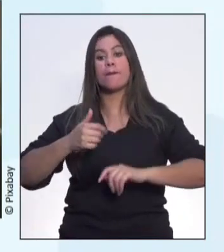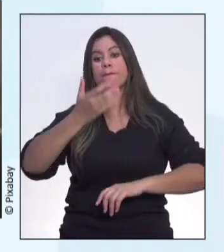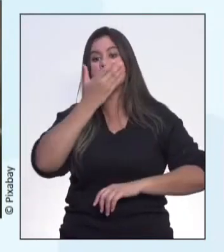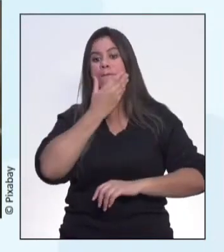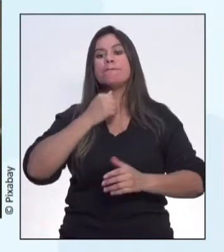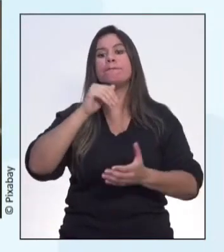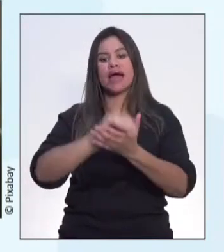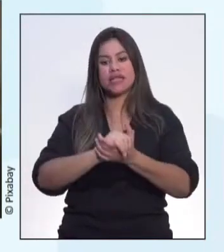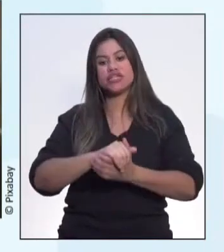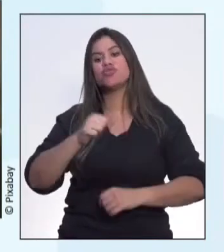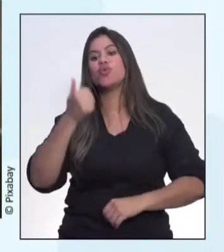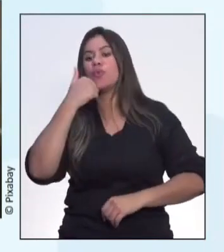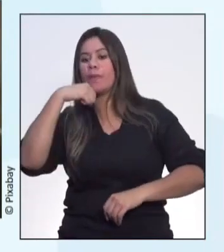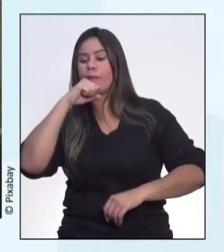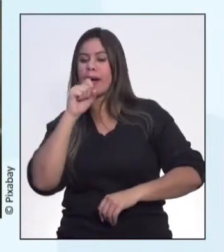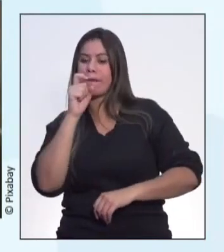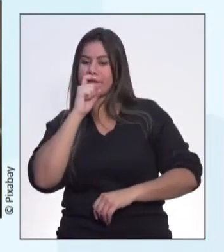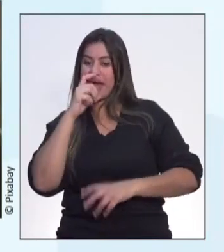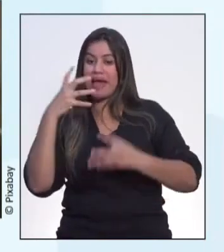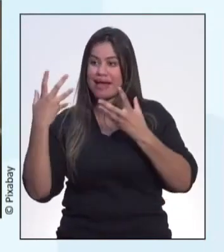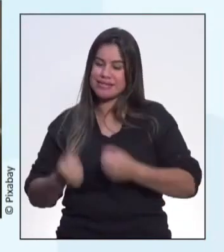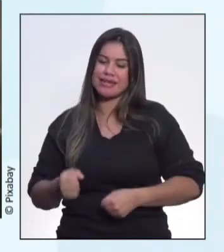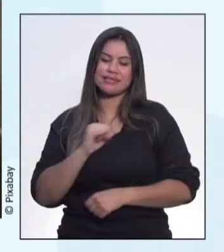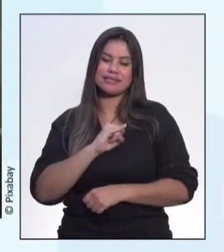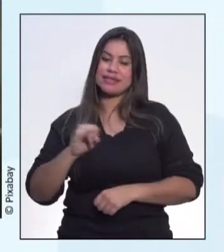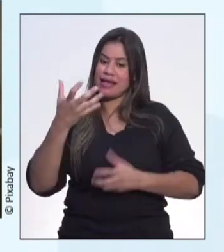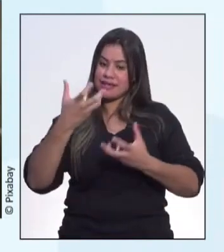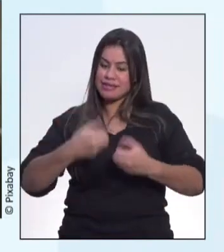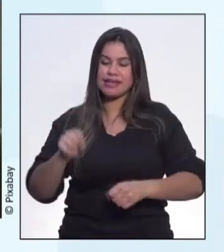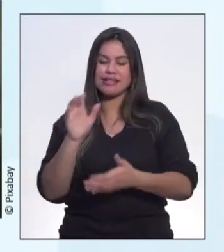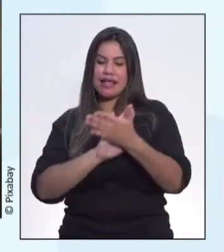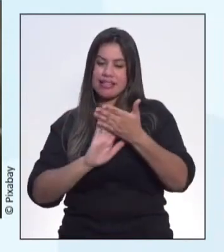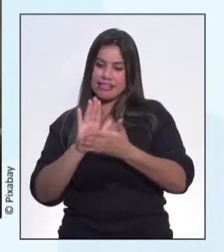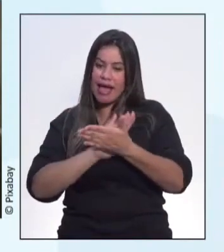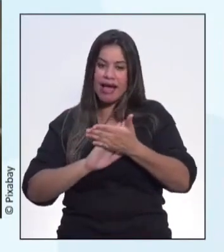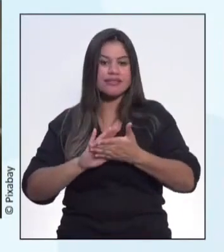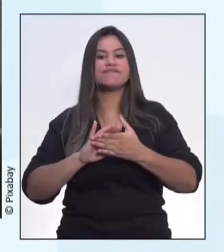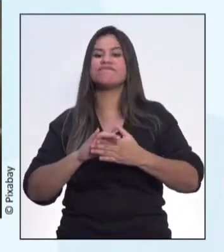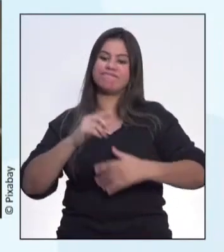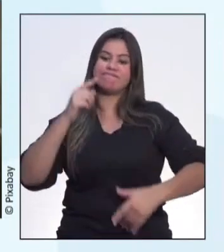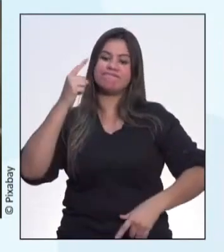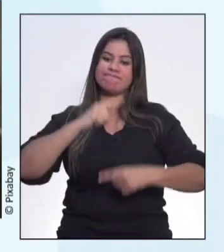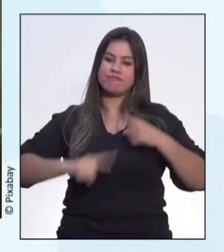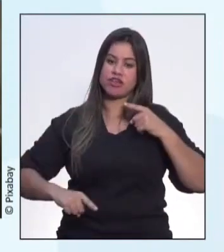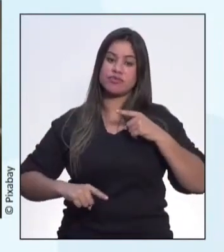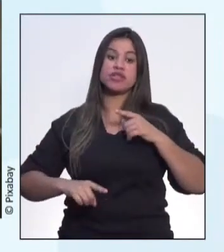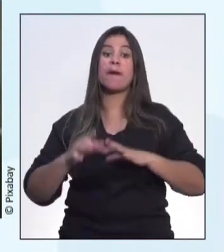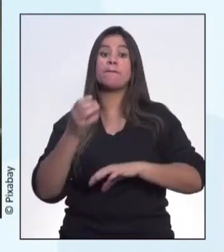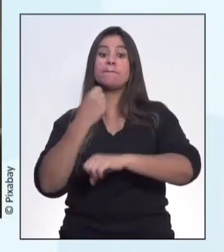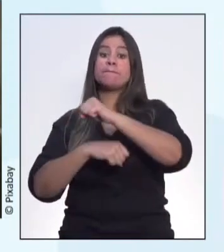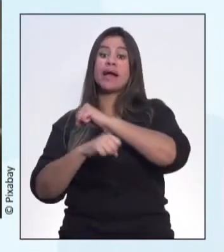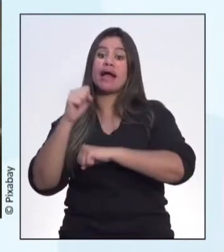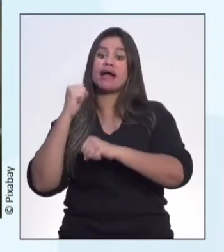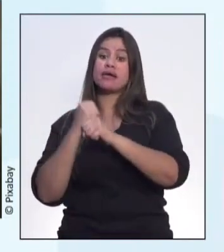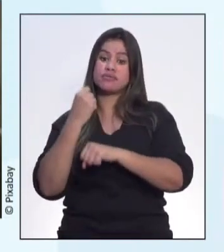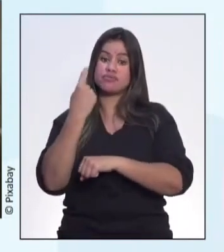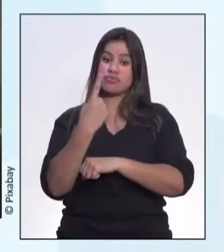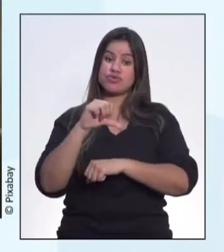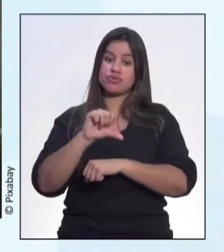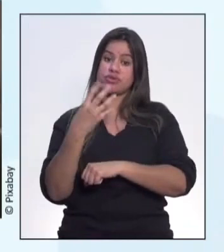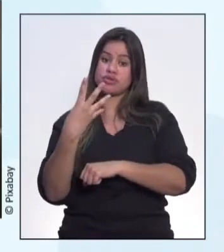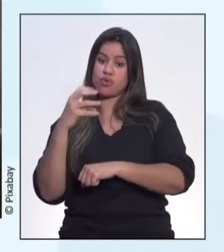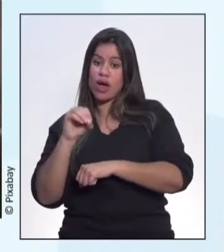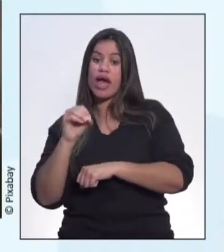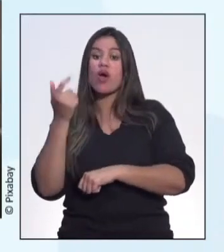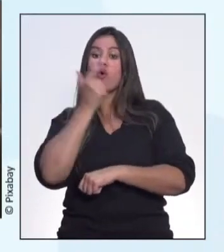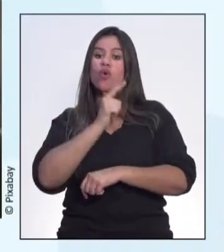autorização dos seus maridos e dos seus pais para votarem. Só na década de 40 as mulheres, de fato, iam livres, né, para exercer o seu